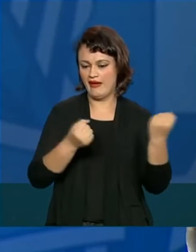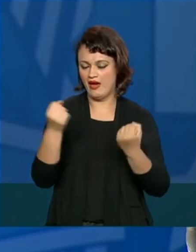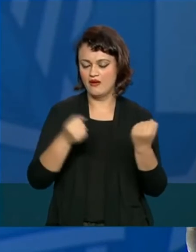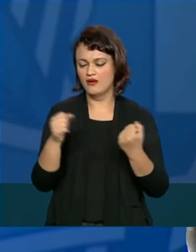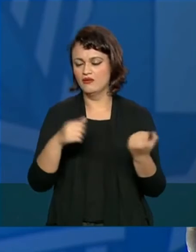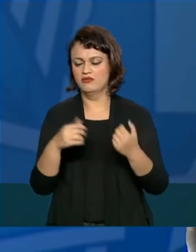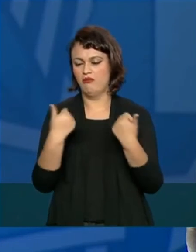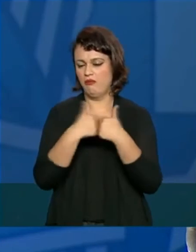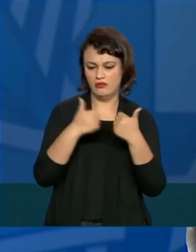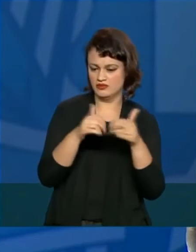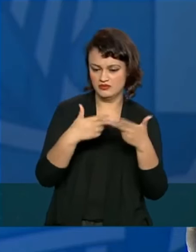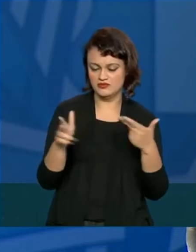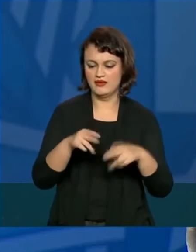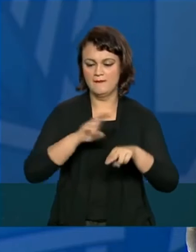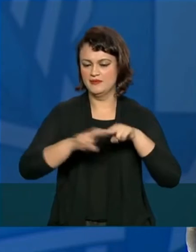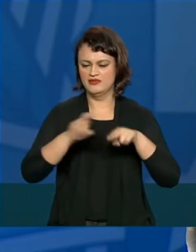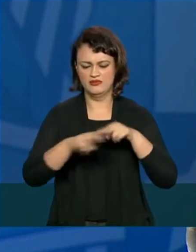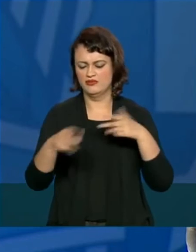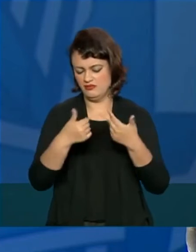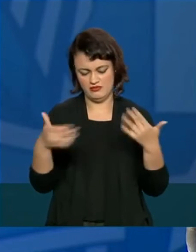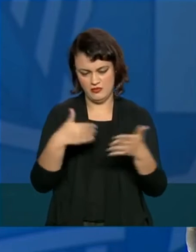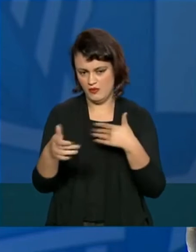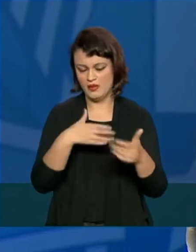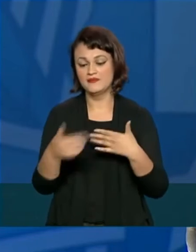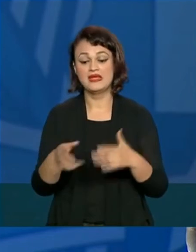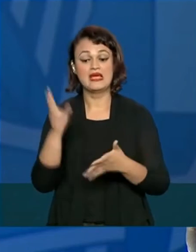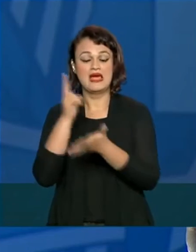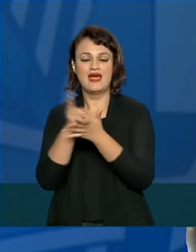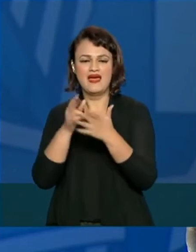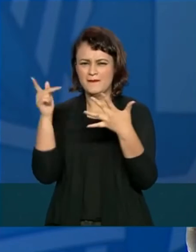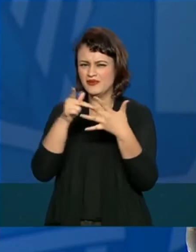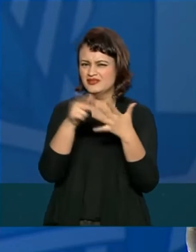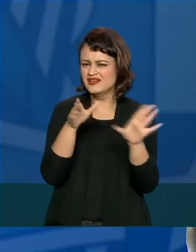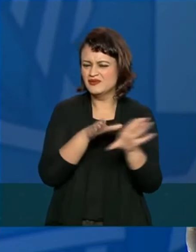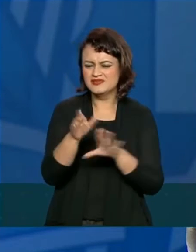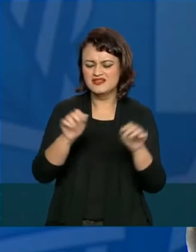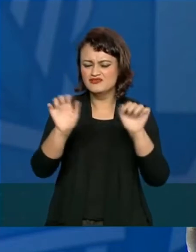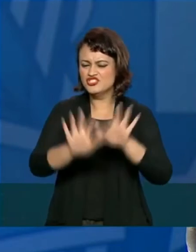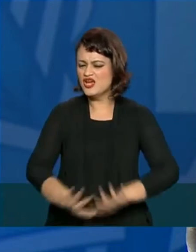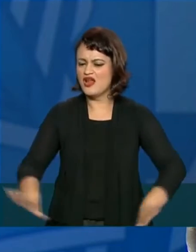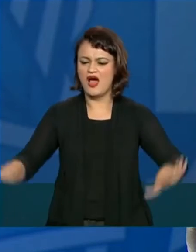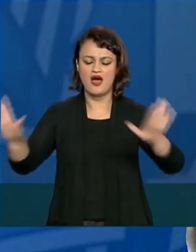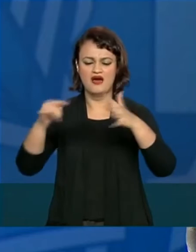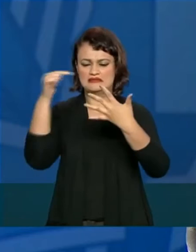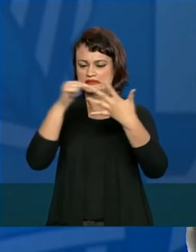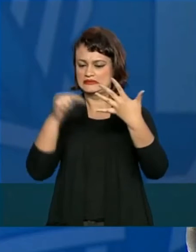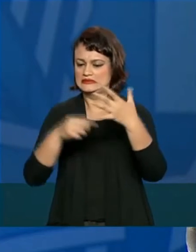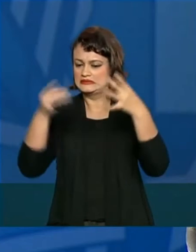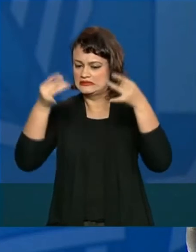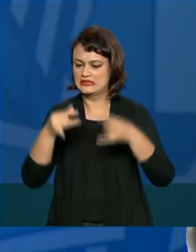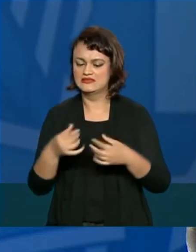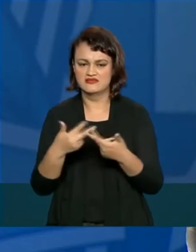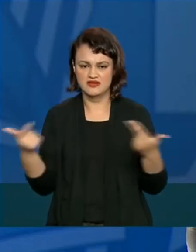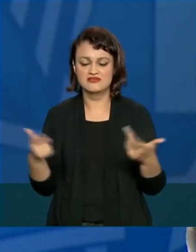transporte coletivo, que vale para metrô, ônibus, etc. Como eu falei, ela é bastante ampla e ela coloca orientações